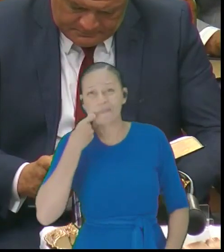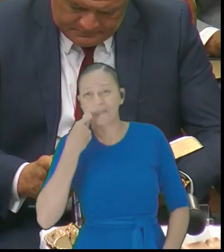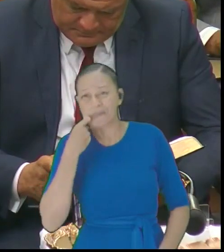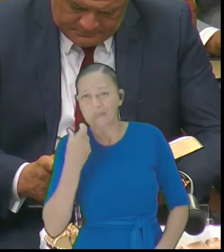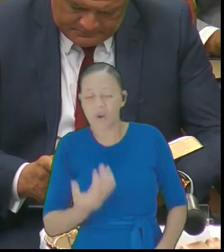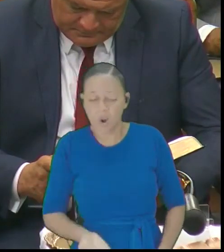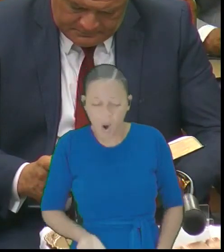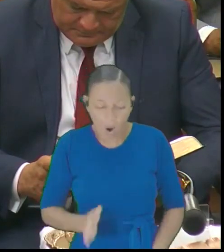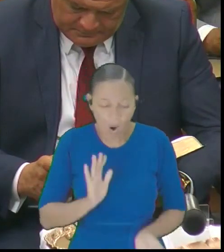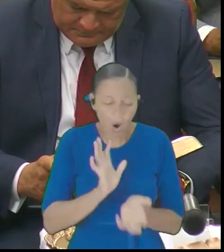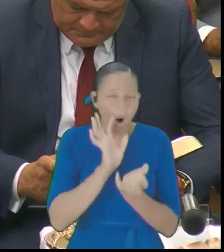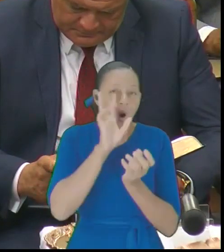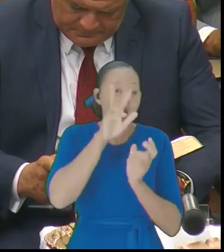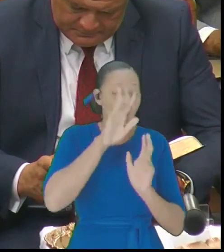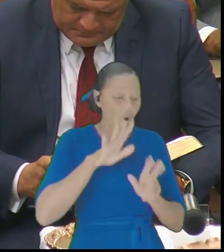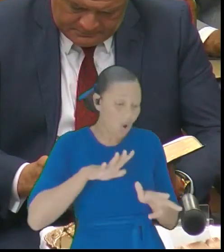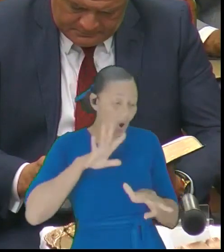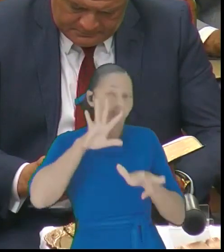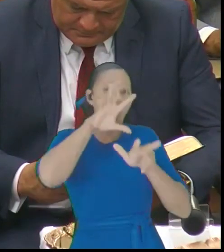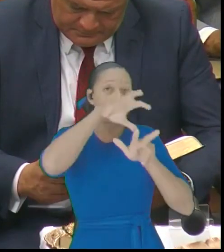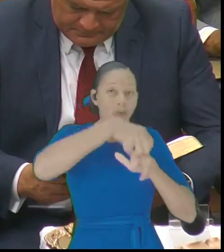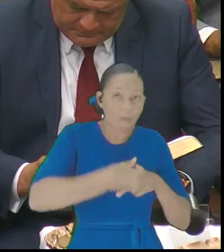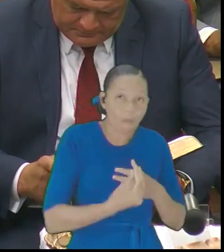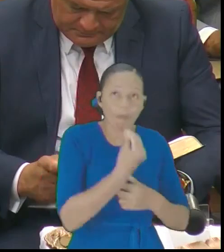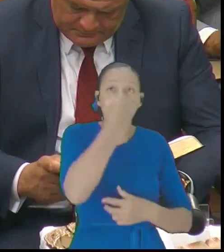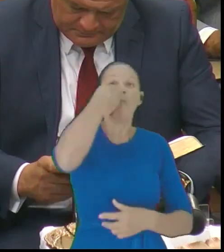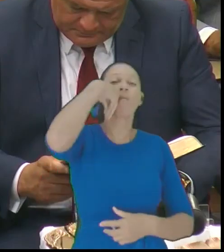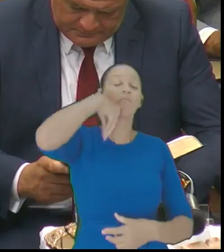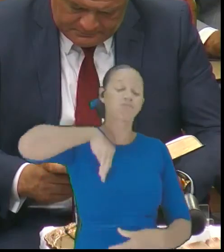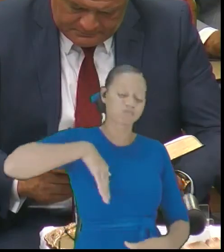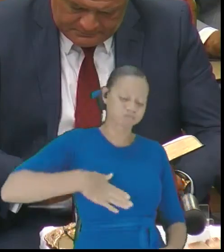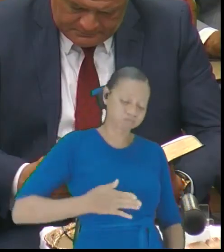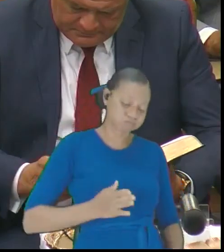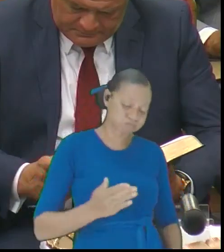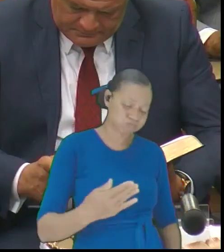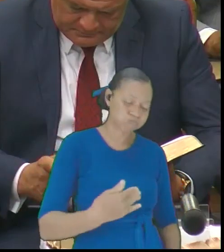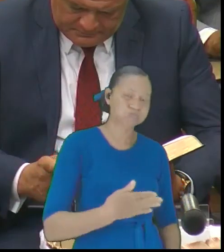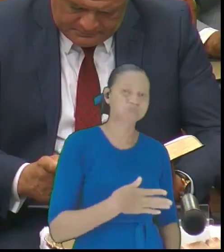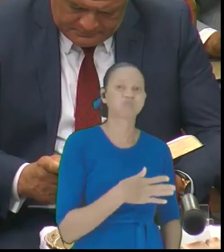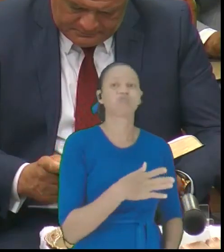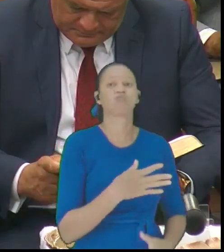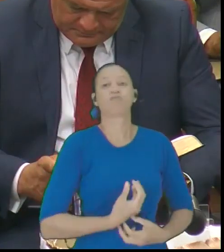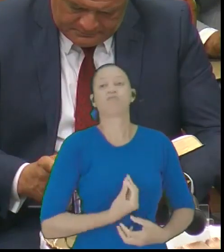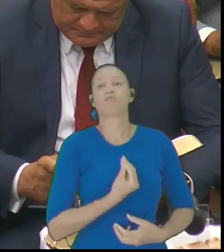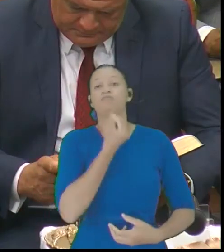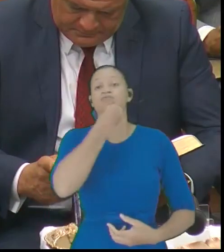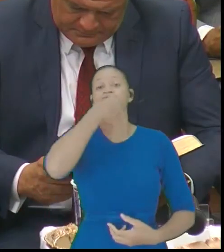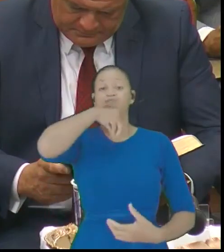comida parada no estômago sem fazer digestão, porque Deus disse: segura ele aí,